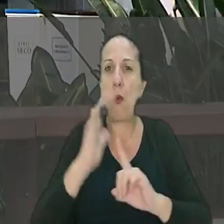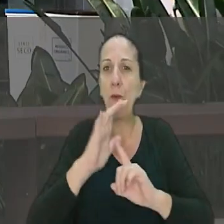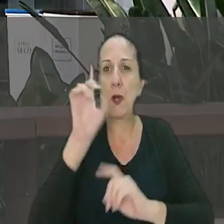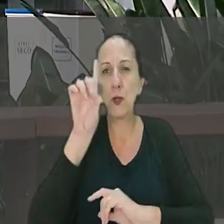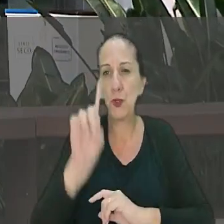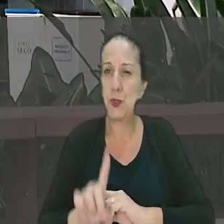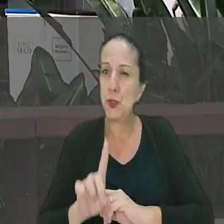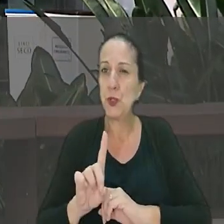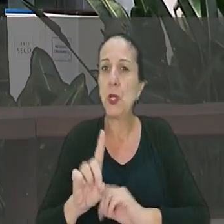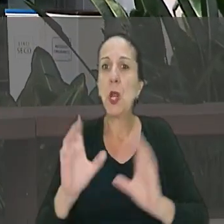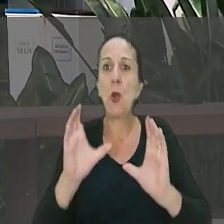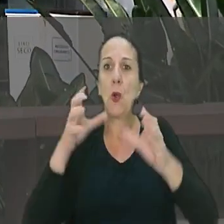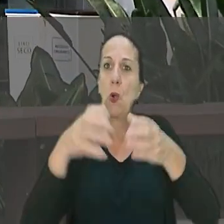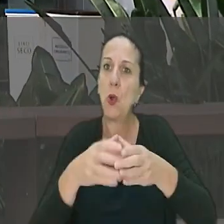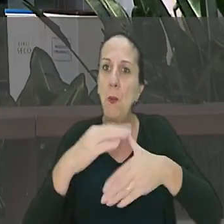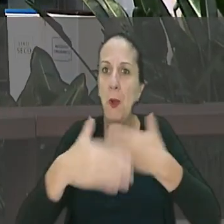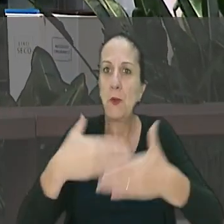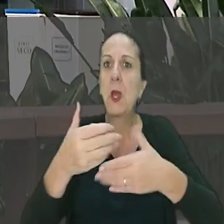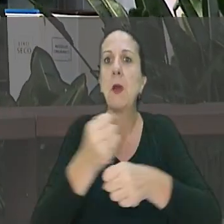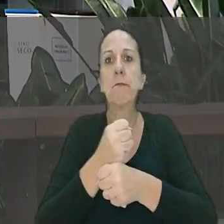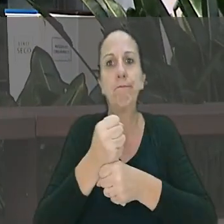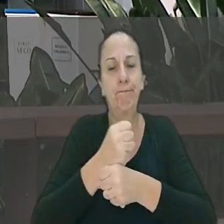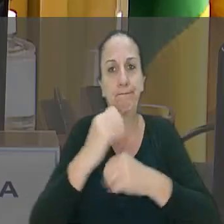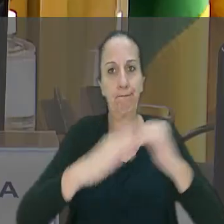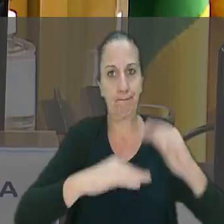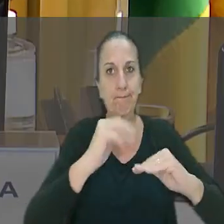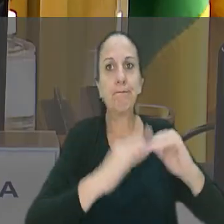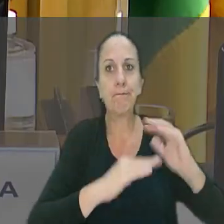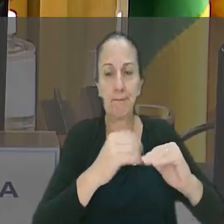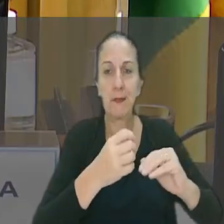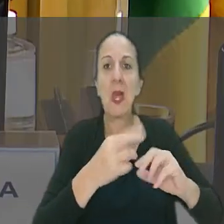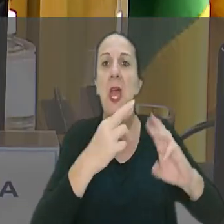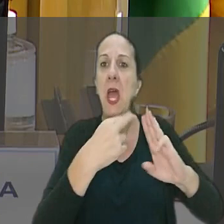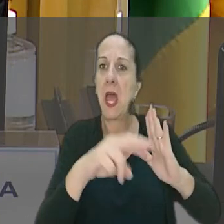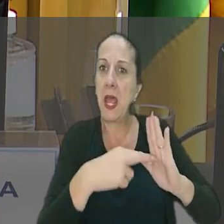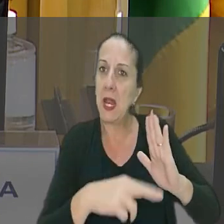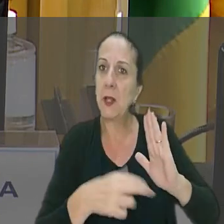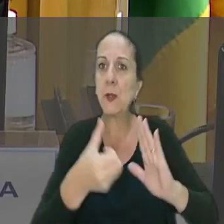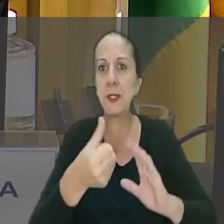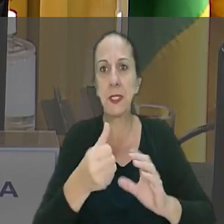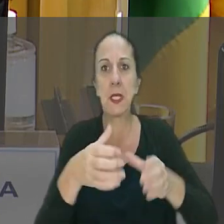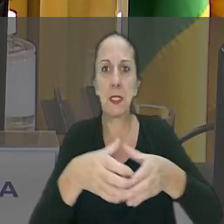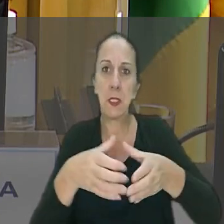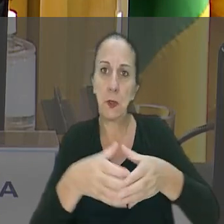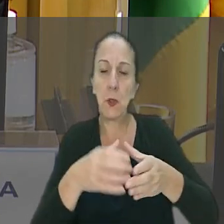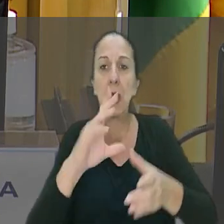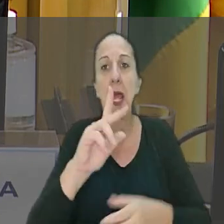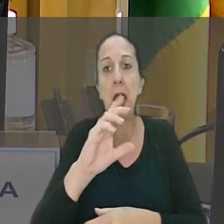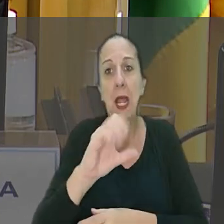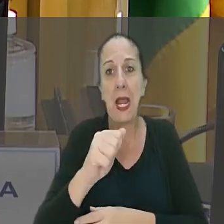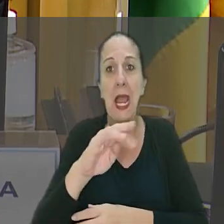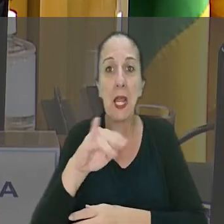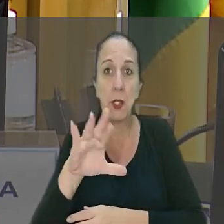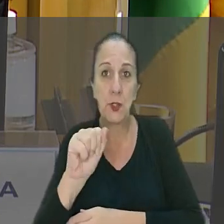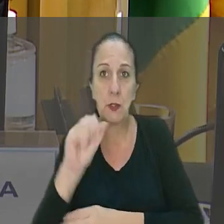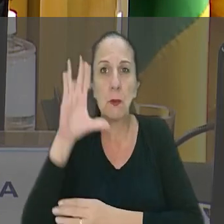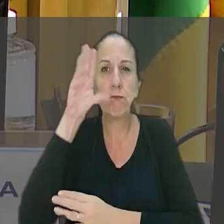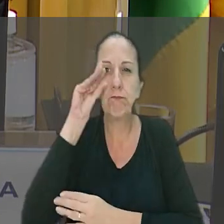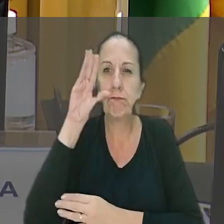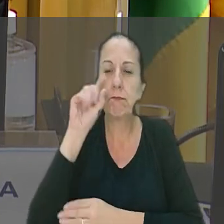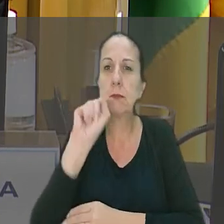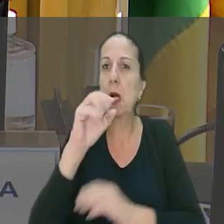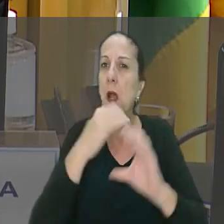aos direitos coletivos praticada ao longo dos anos. A relatora na sexta turma do TST, a ministra Cátia Arruda, observou